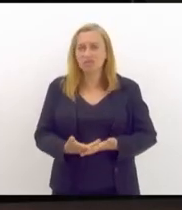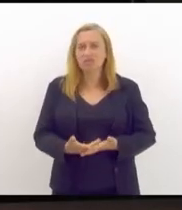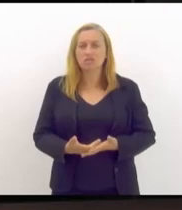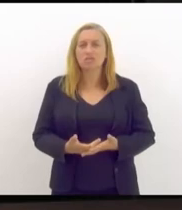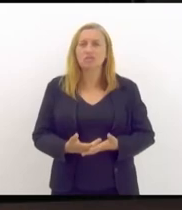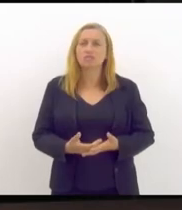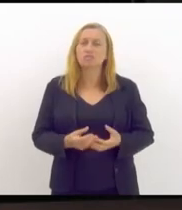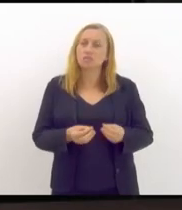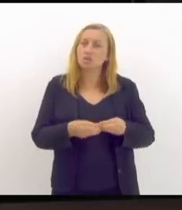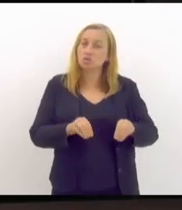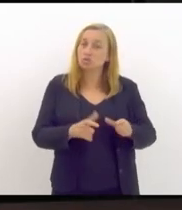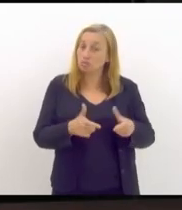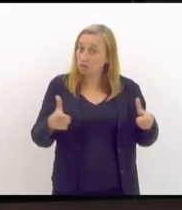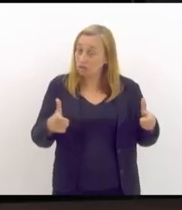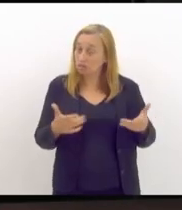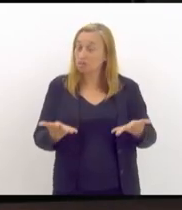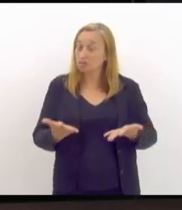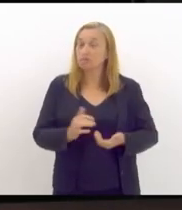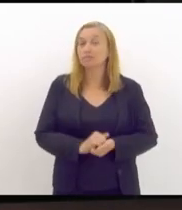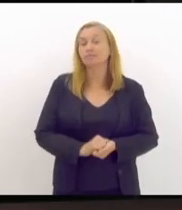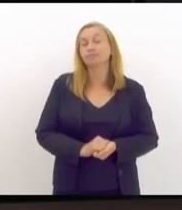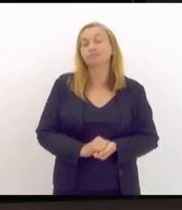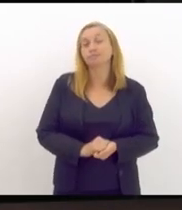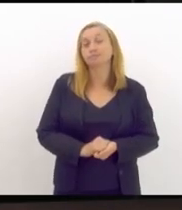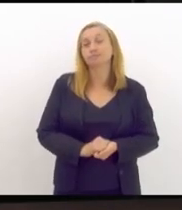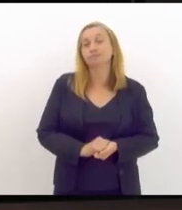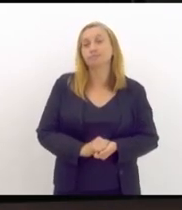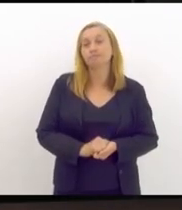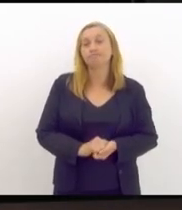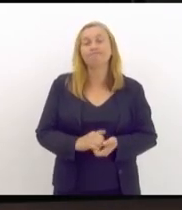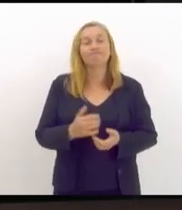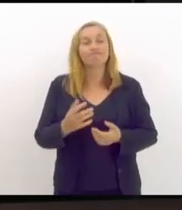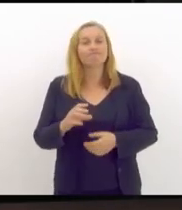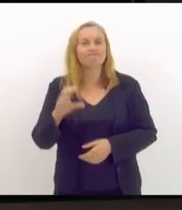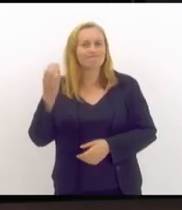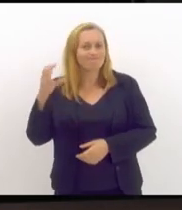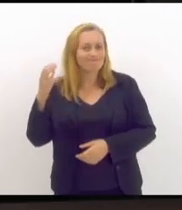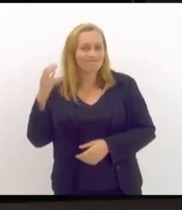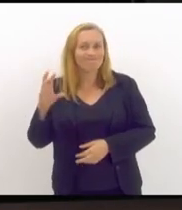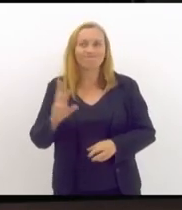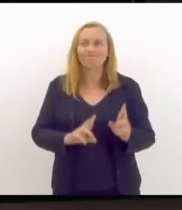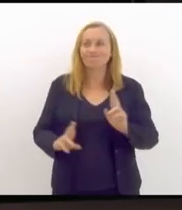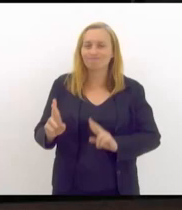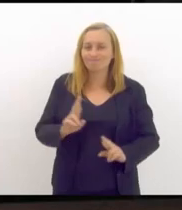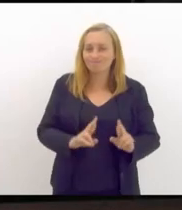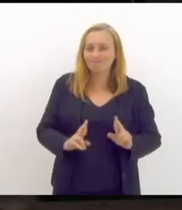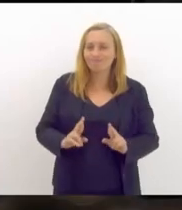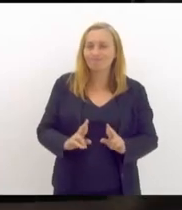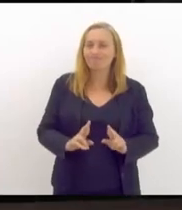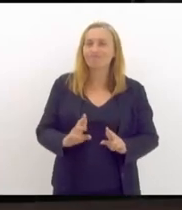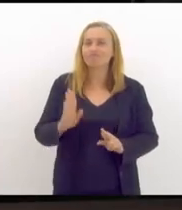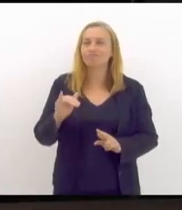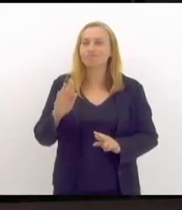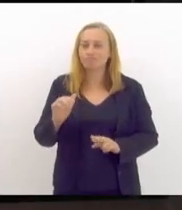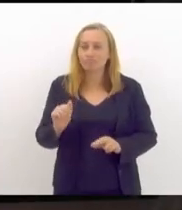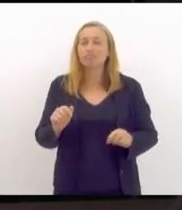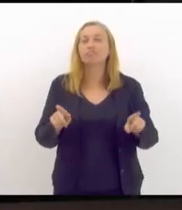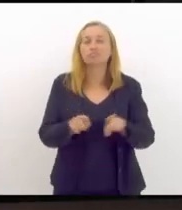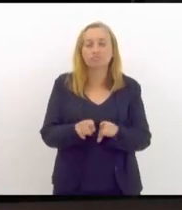caos a situação em Niterói relacionada ao Bumba também é uma